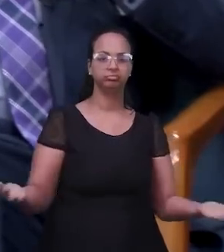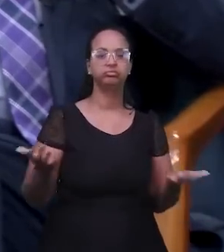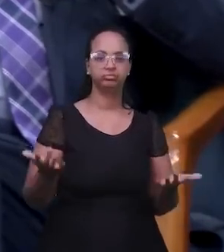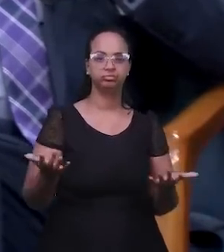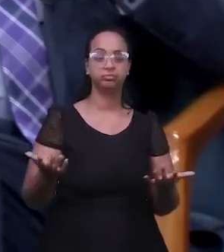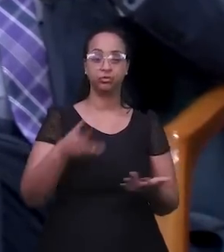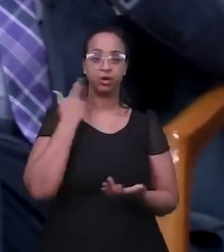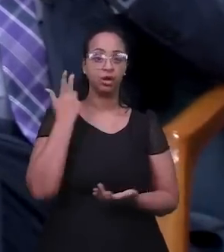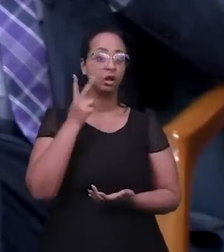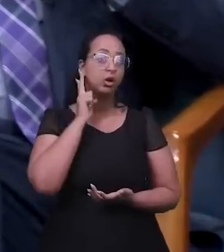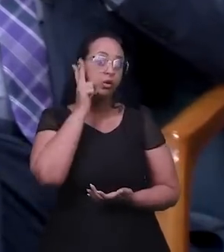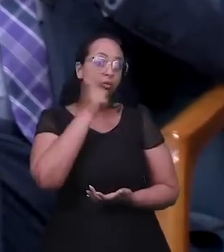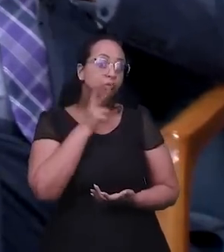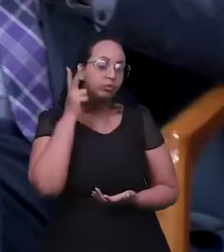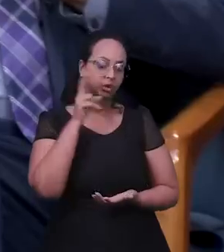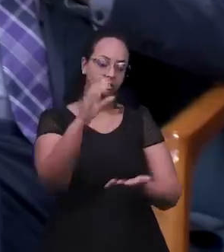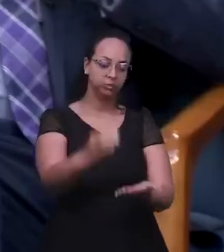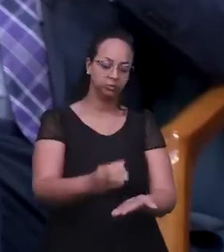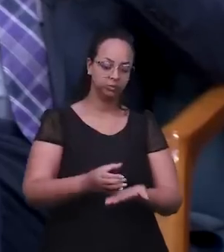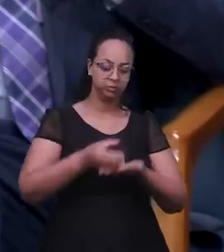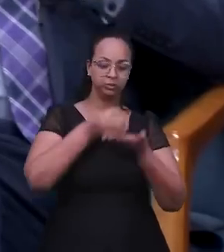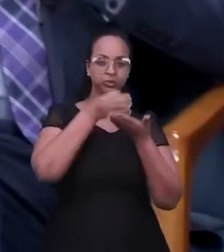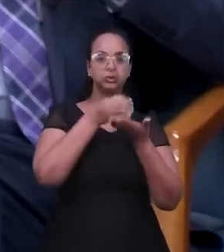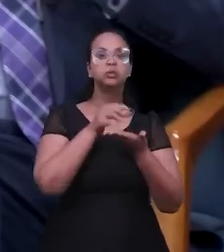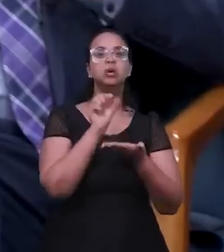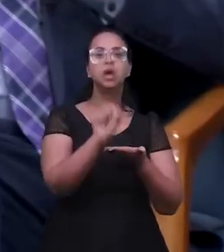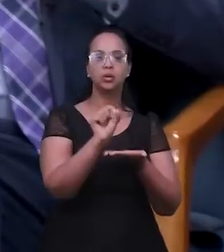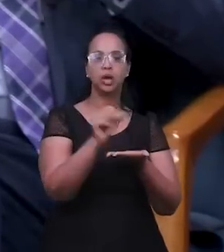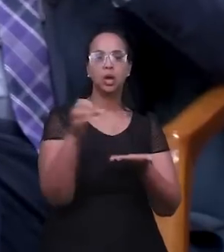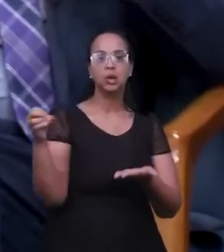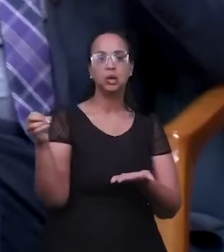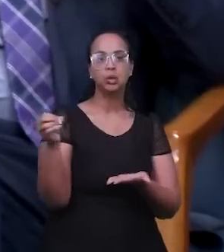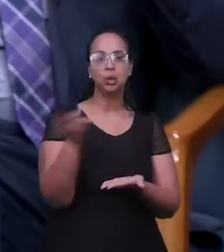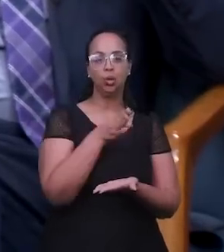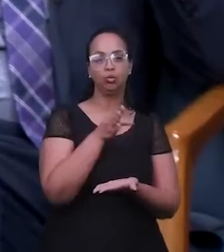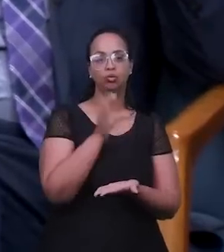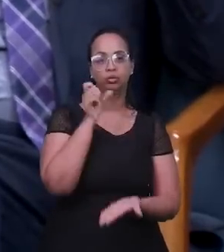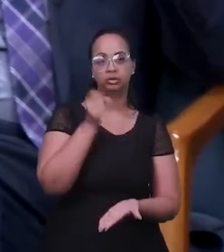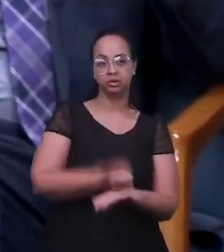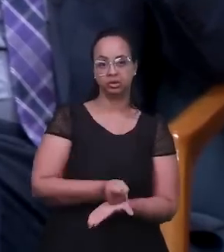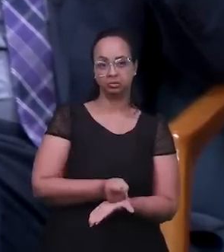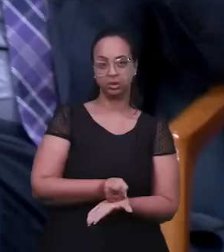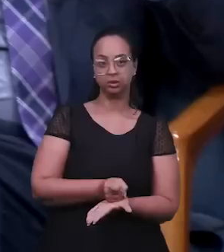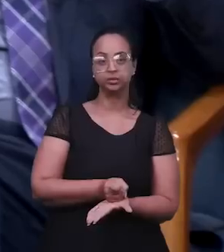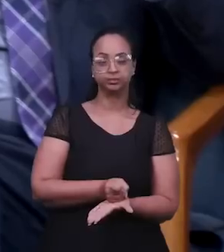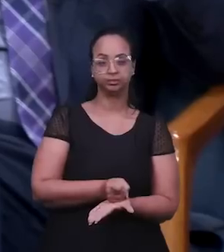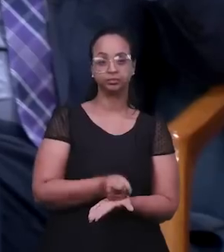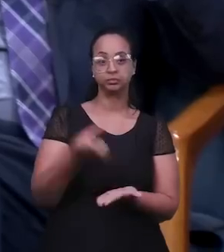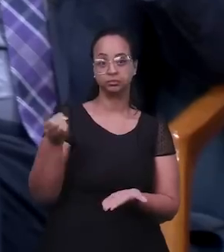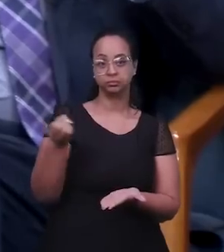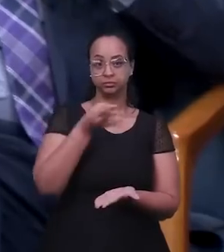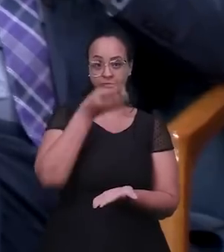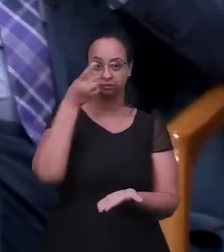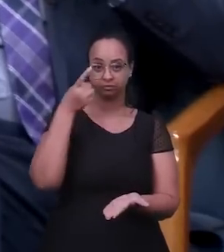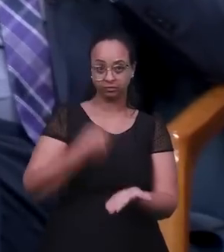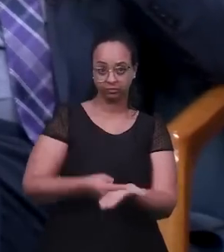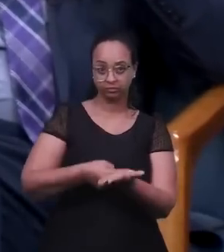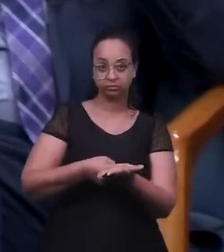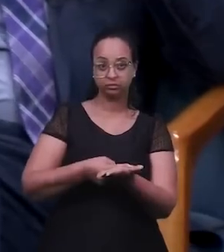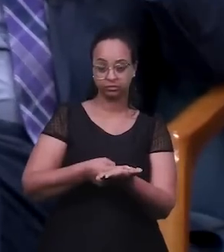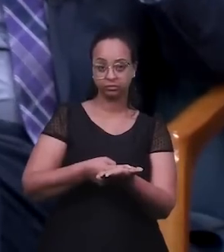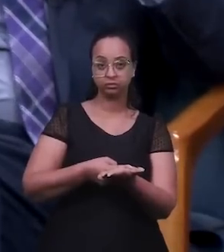ceia, que ele toma o vinho, esse cálice é o cálice do Novo Testamento, ou seja,